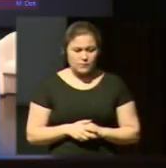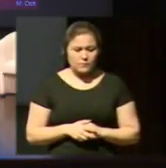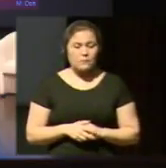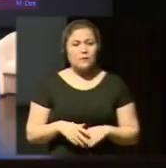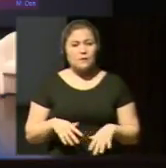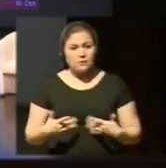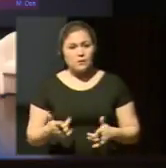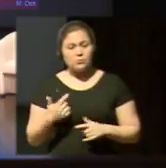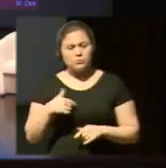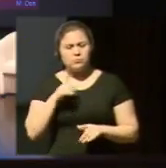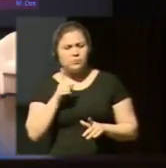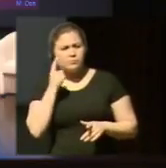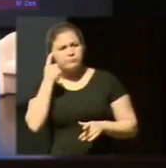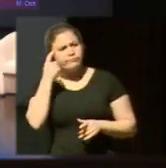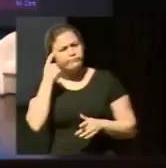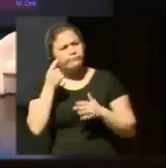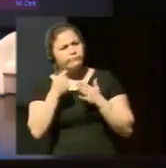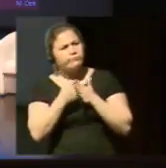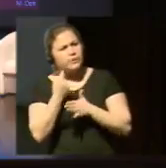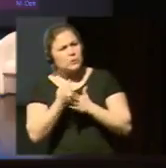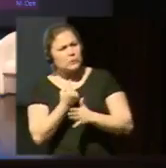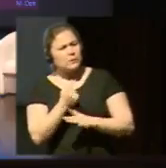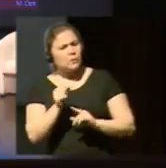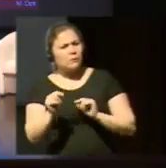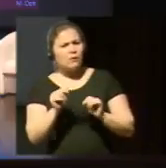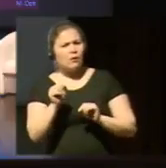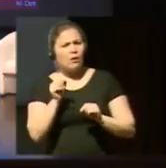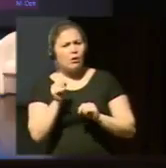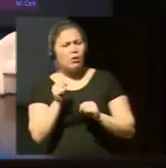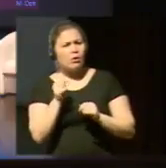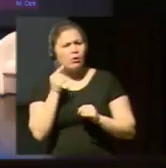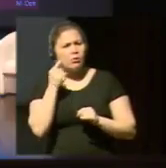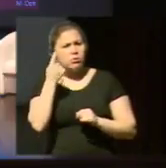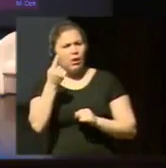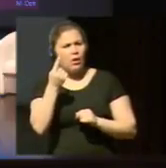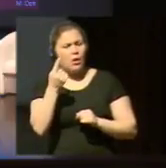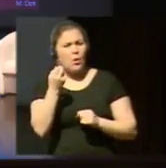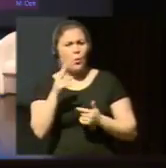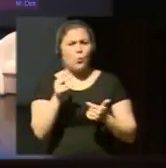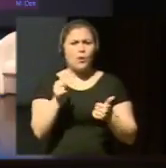Então a gente se pergunta que ideia ou uma imagem de